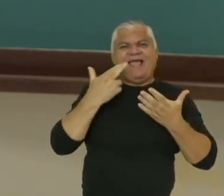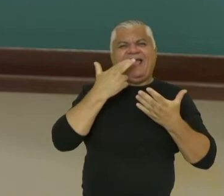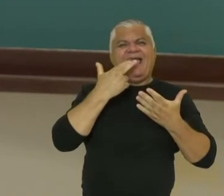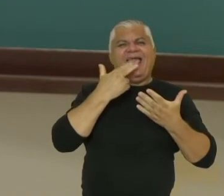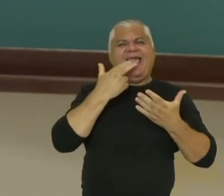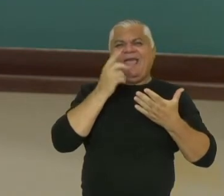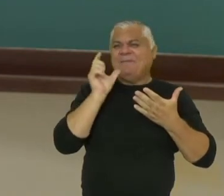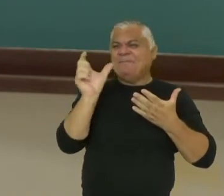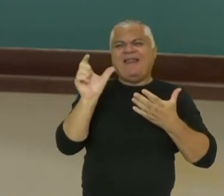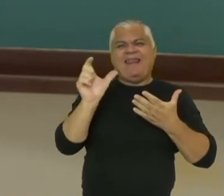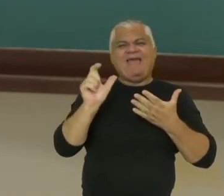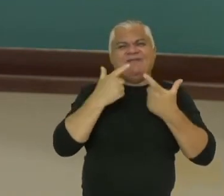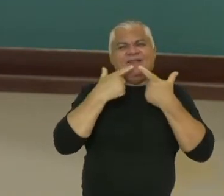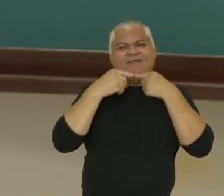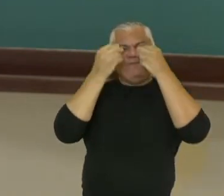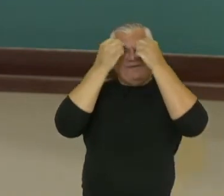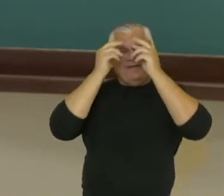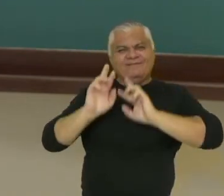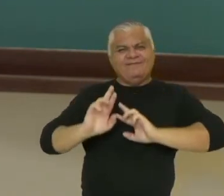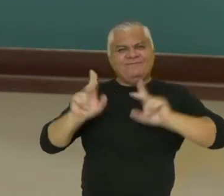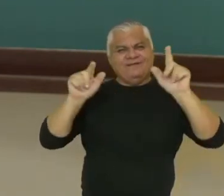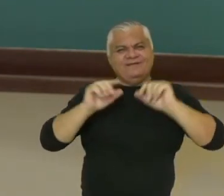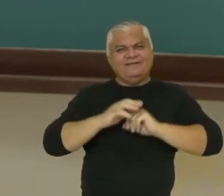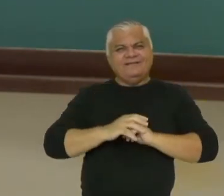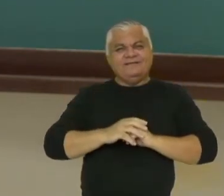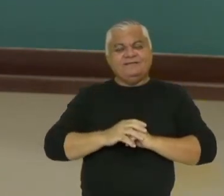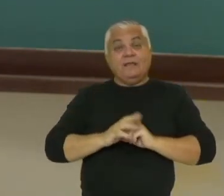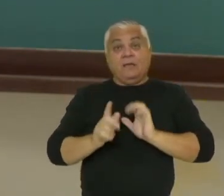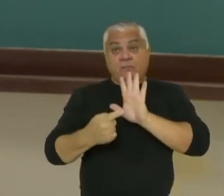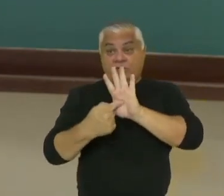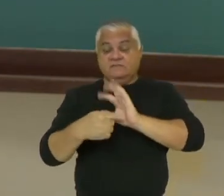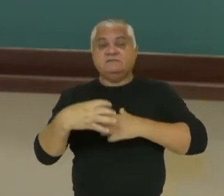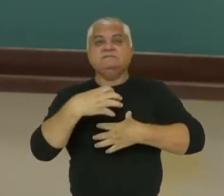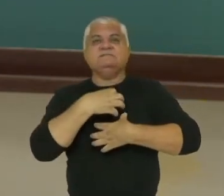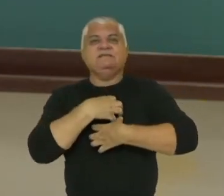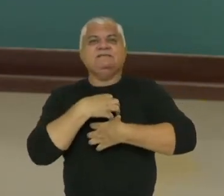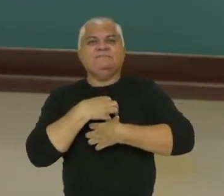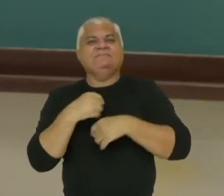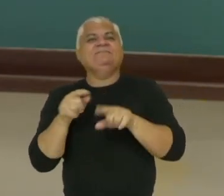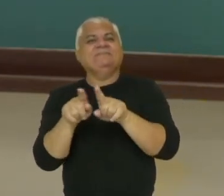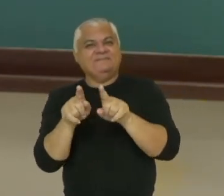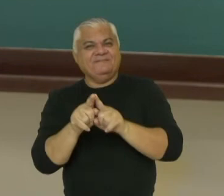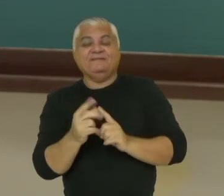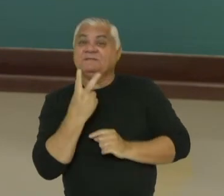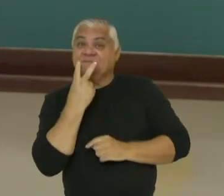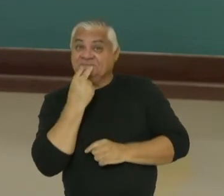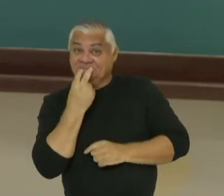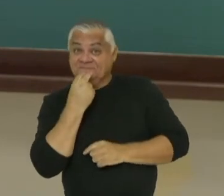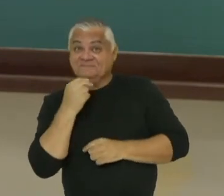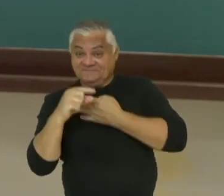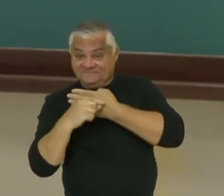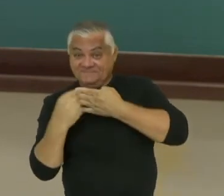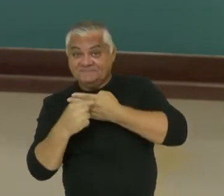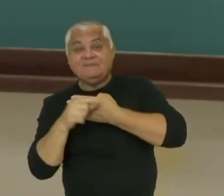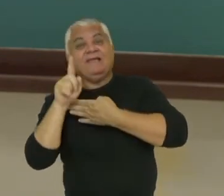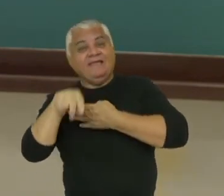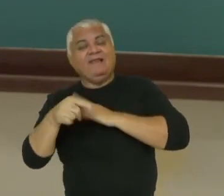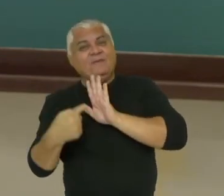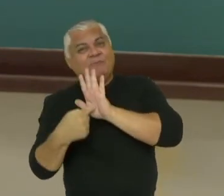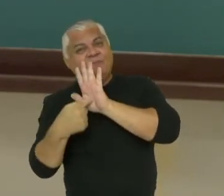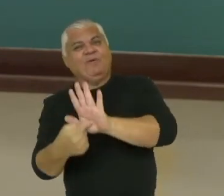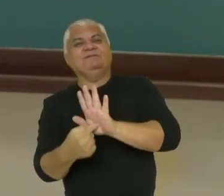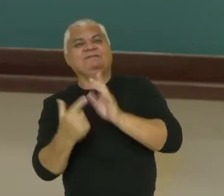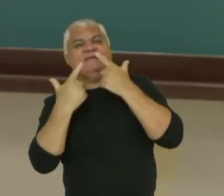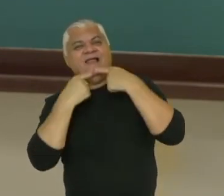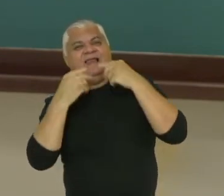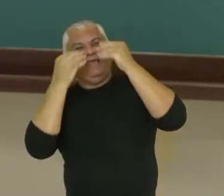O realismo que estava ali. E o sentimento. Então, o Machado de Assis trabalha essa linguagem, mostrando